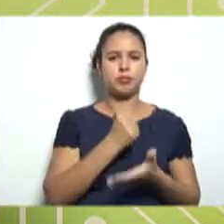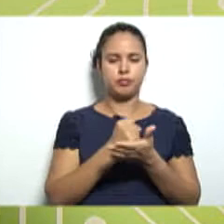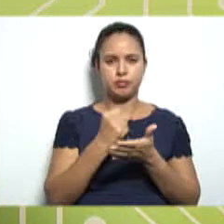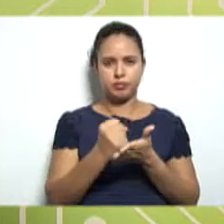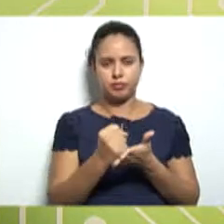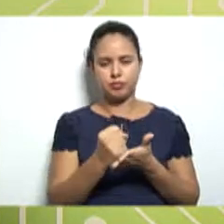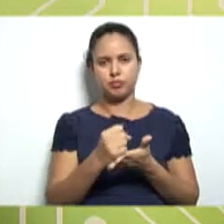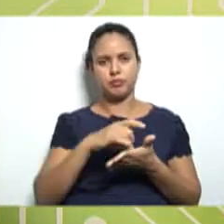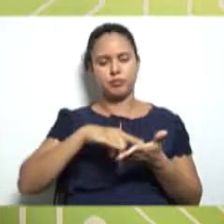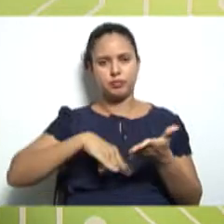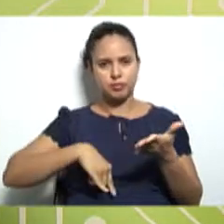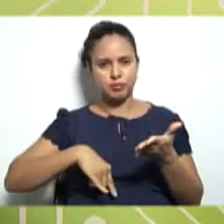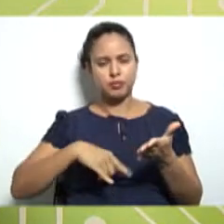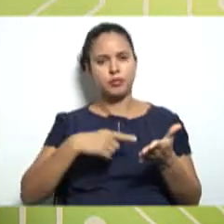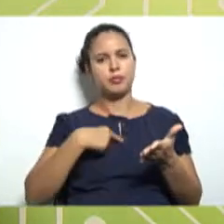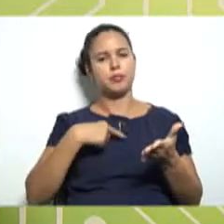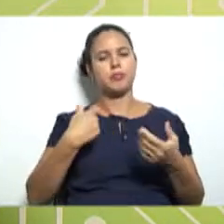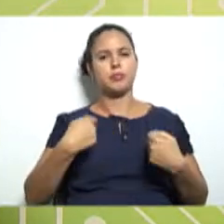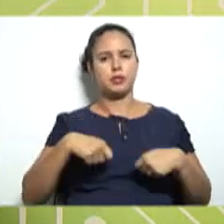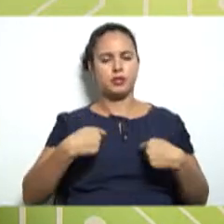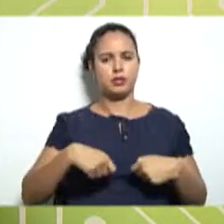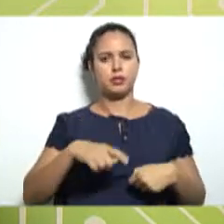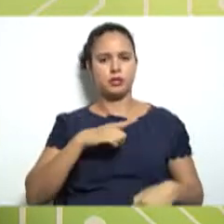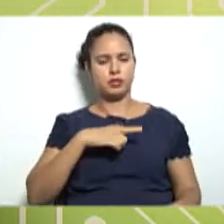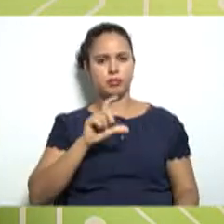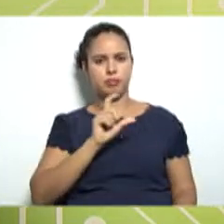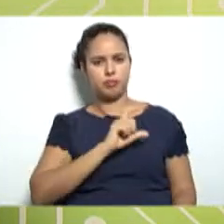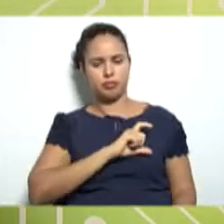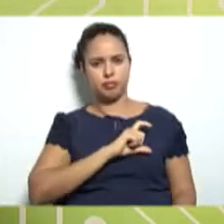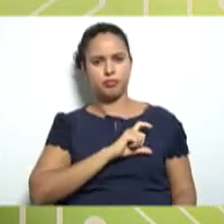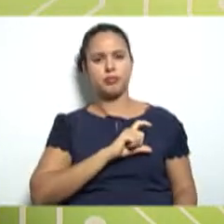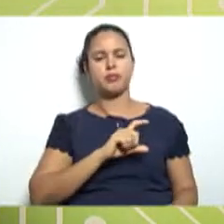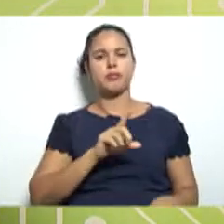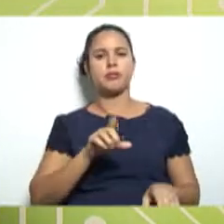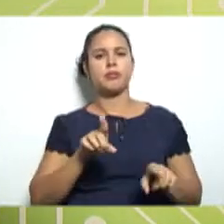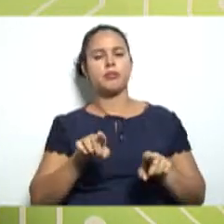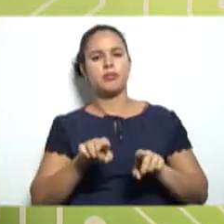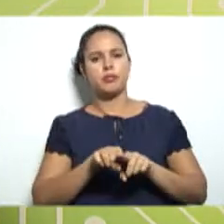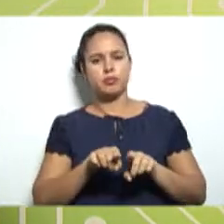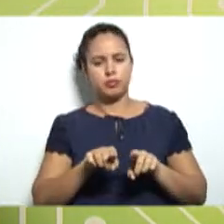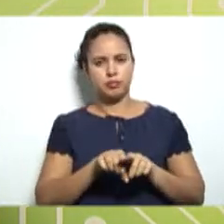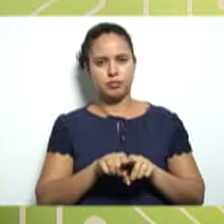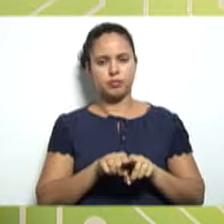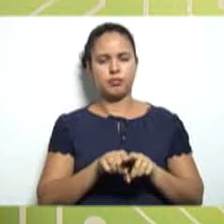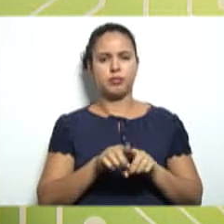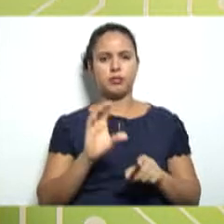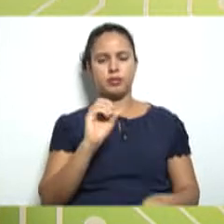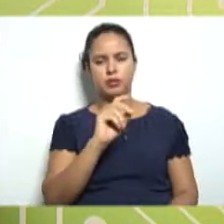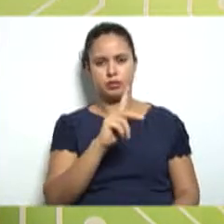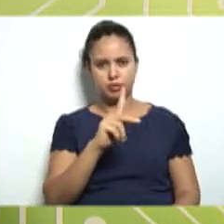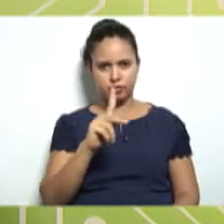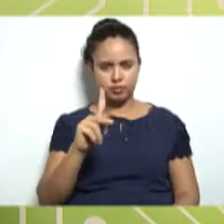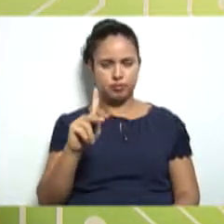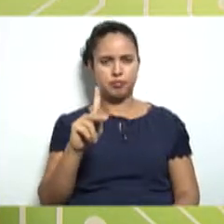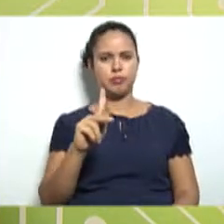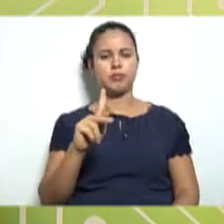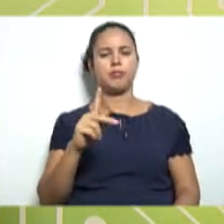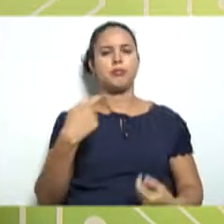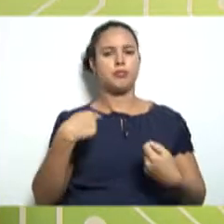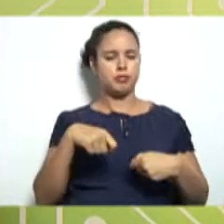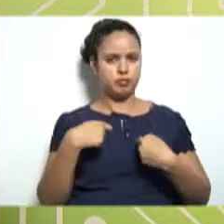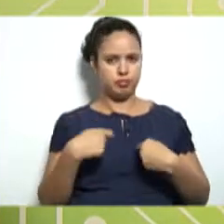uma carteira própria, tem que ter uma autorização. As cooperativas não te eximem, não te liberam desse tipo de obrigação. Precisa ser cumprida